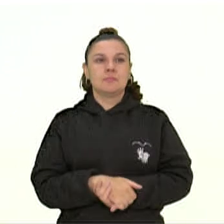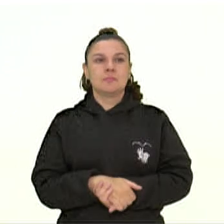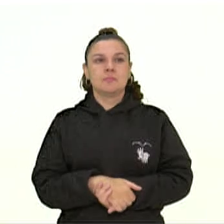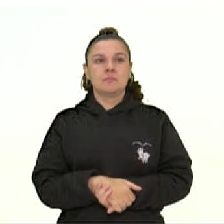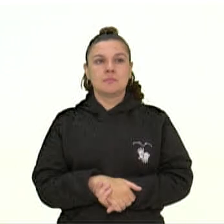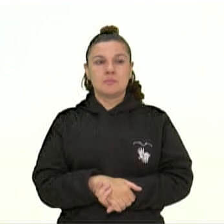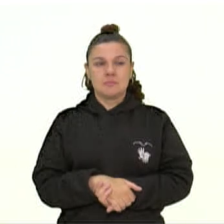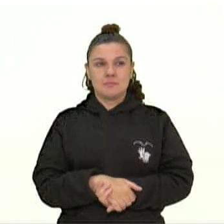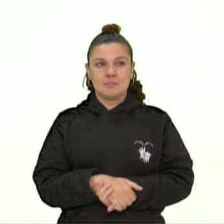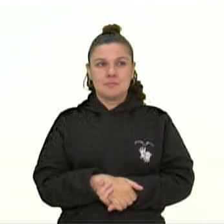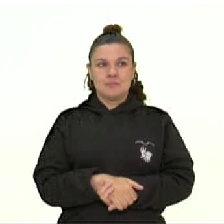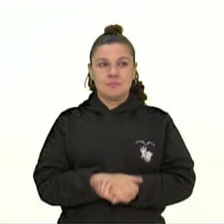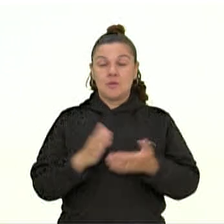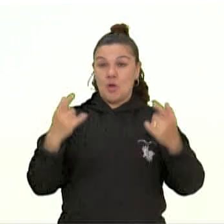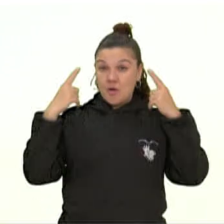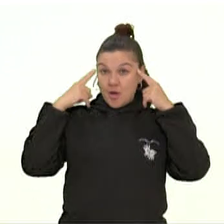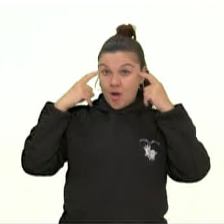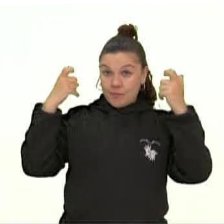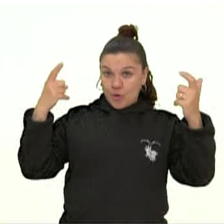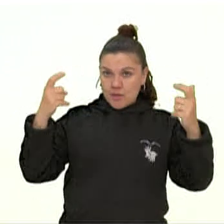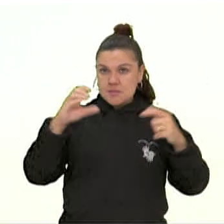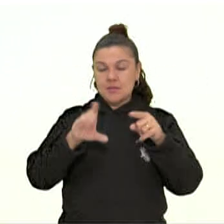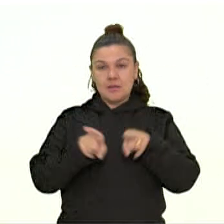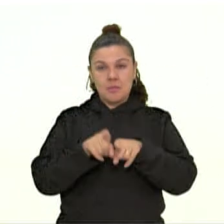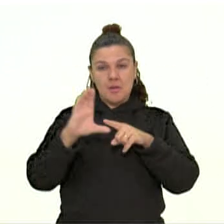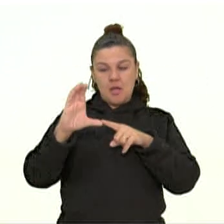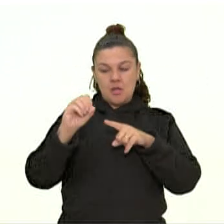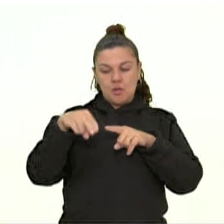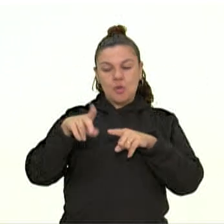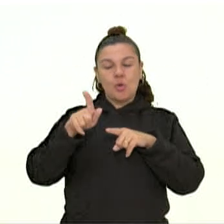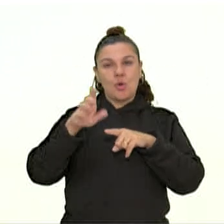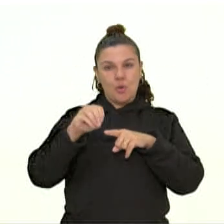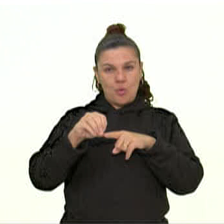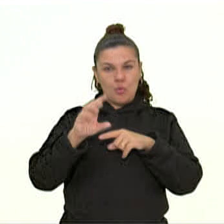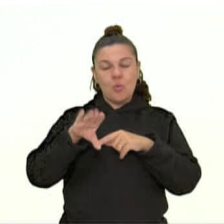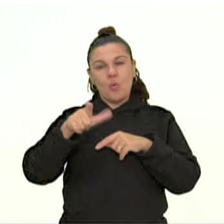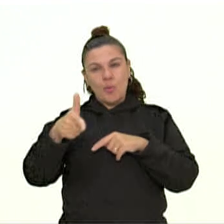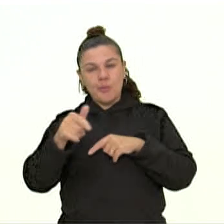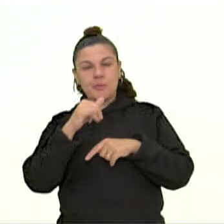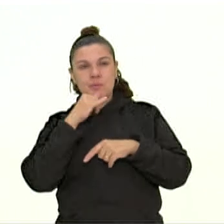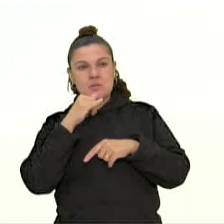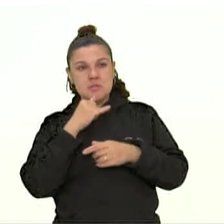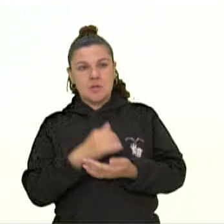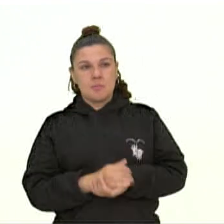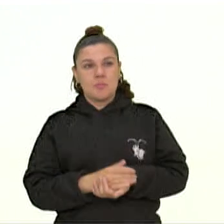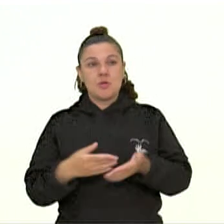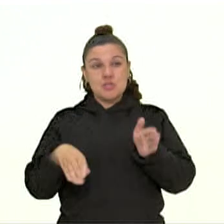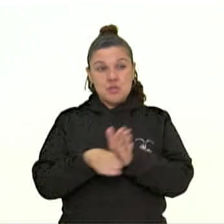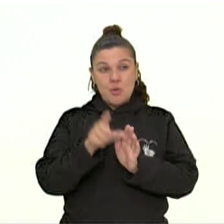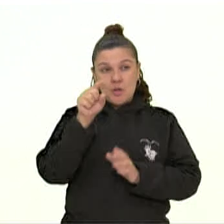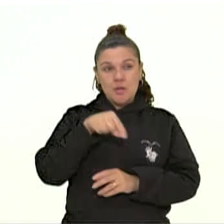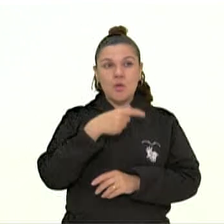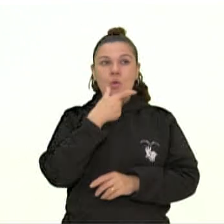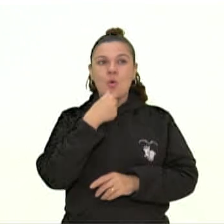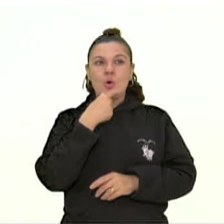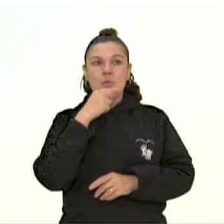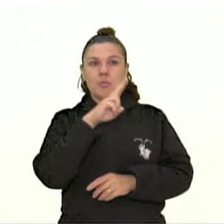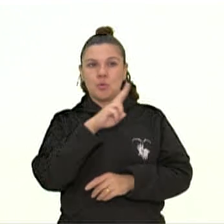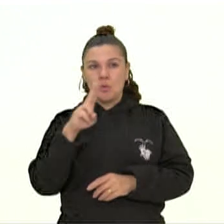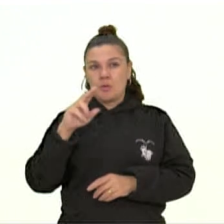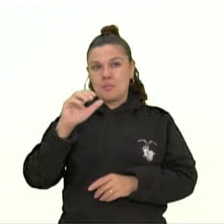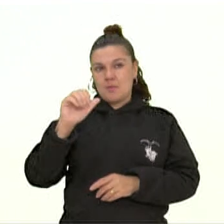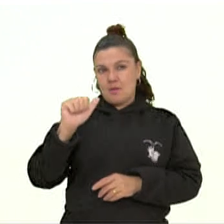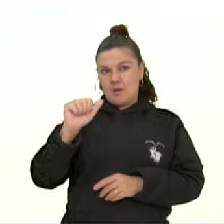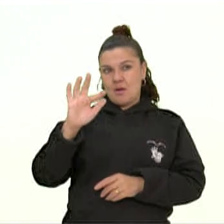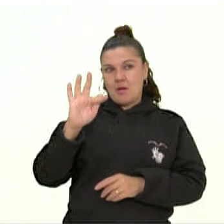Quando a violência no Congo tornou-se insuportável, aqui é mais um exemplo só de um rapaz que chegou aqui, o Afonso, né, que veio no porão de